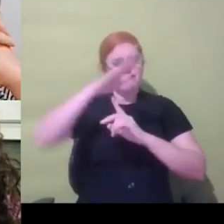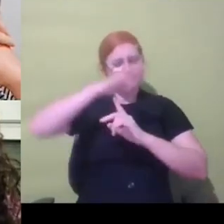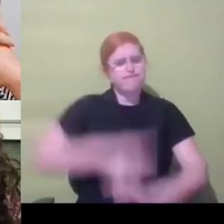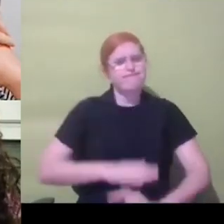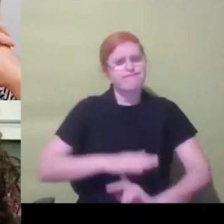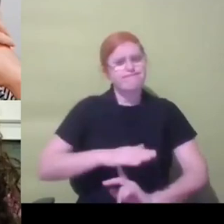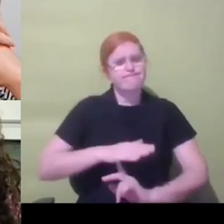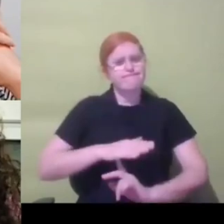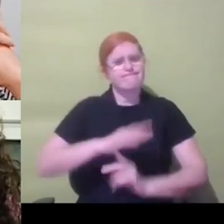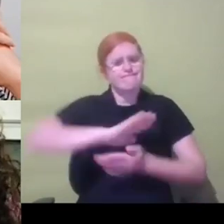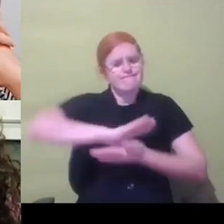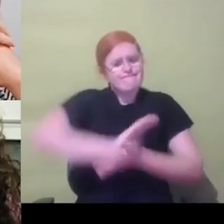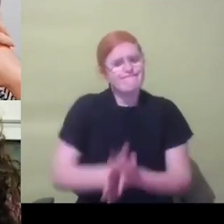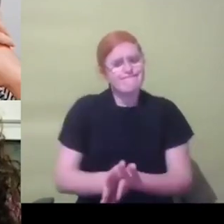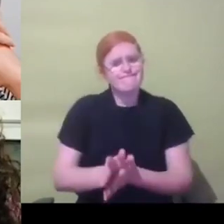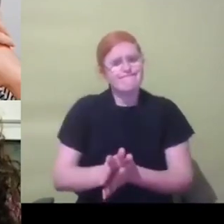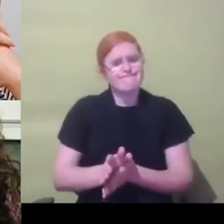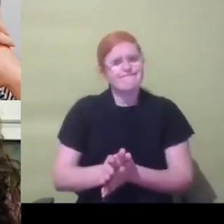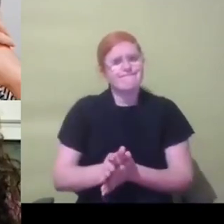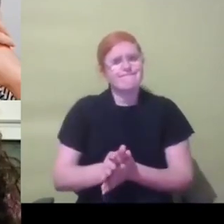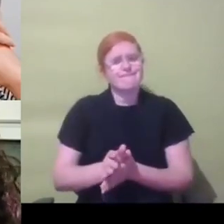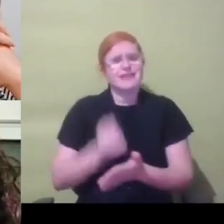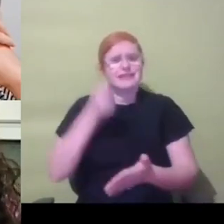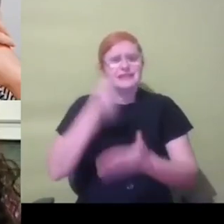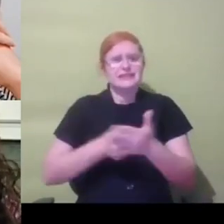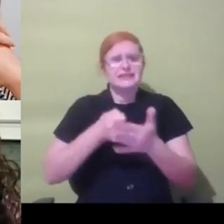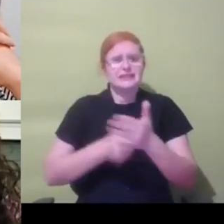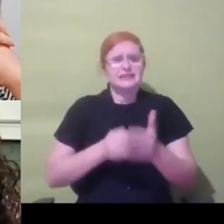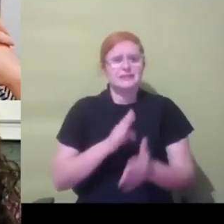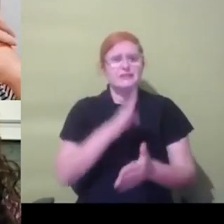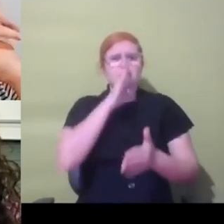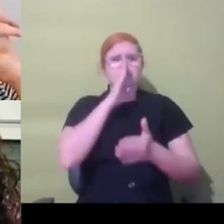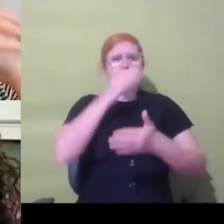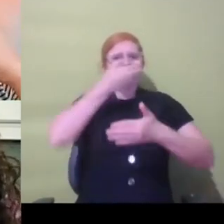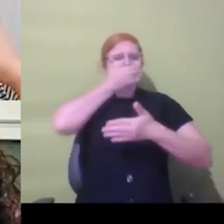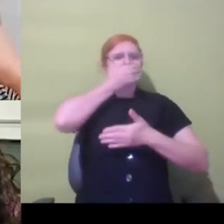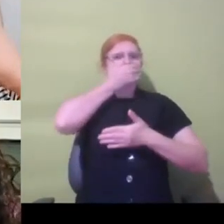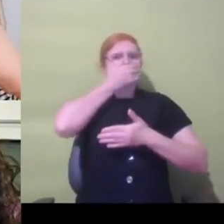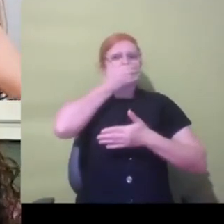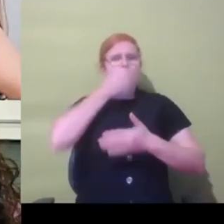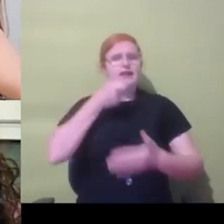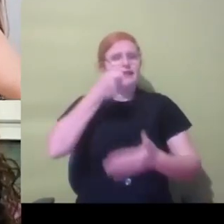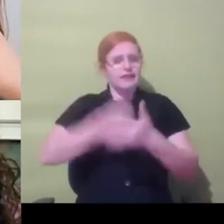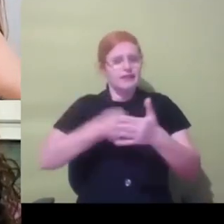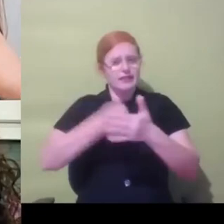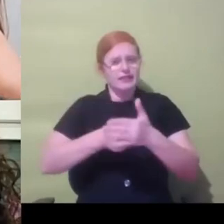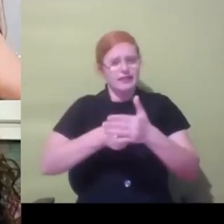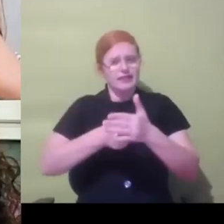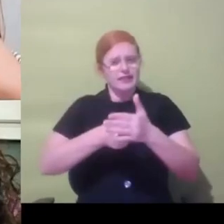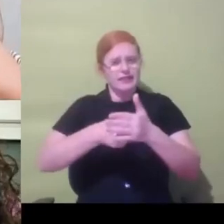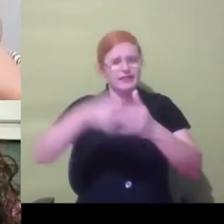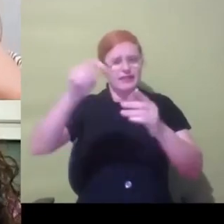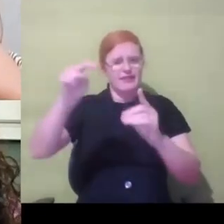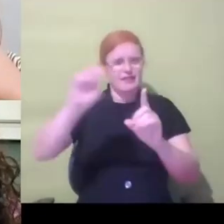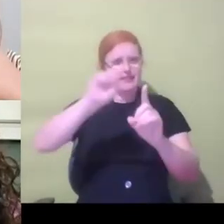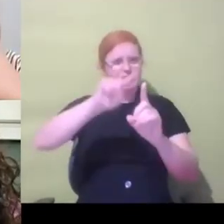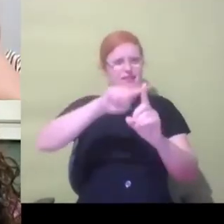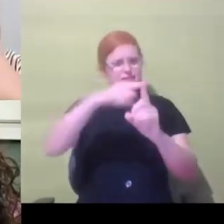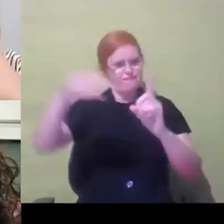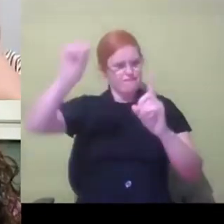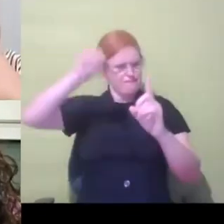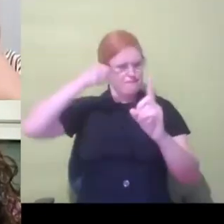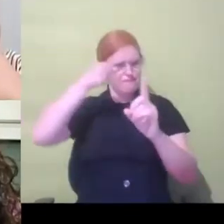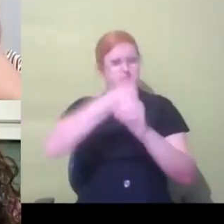exclusão, discriminação. Tentam nos calar, tentam nos atingir, no